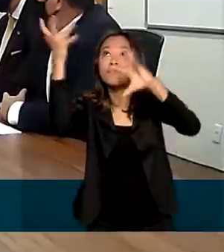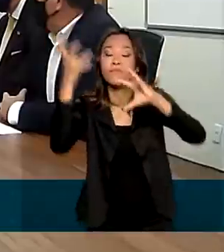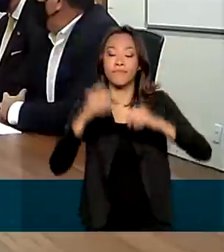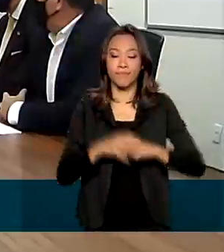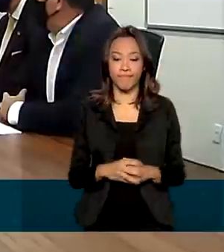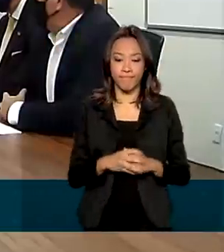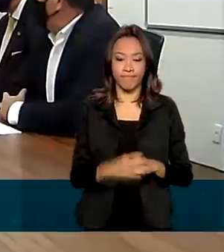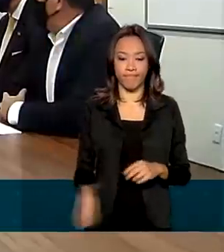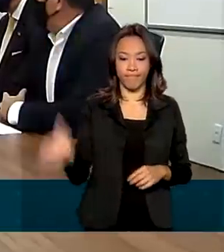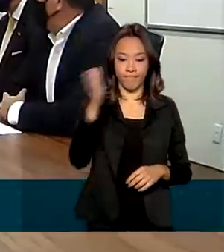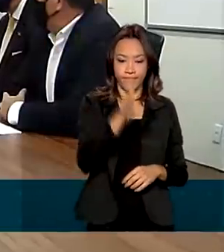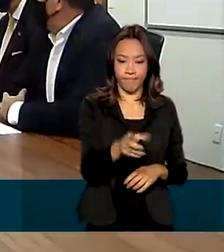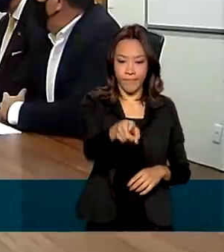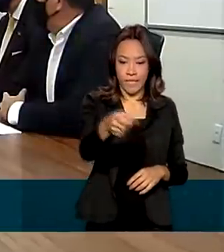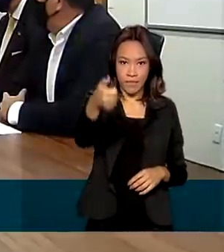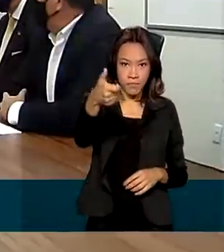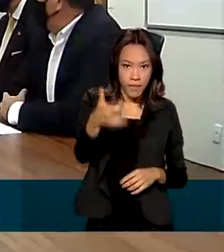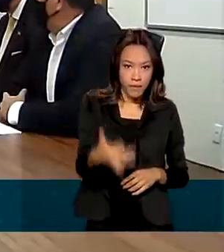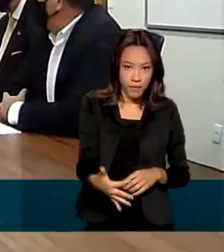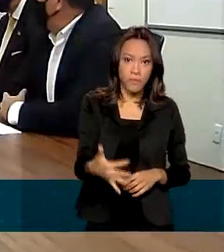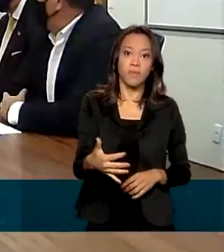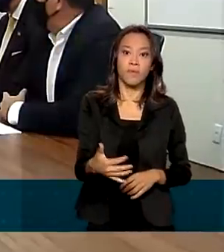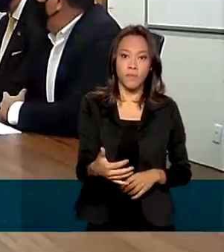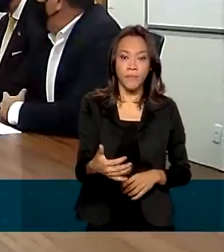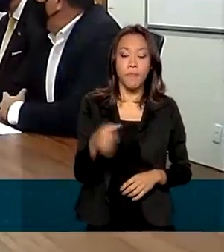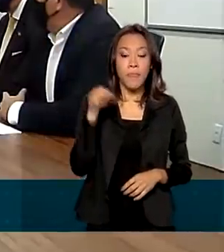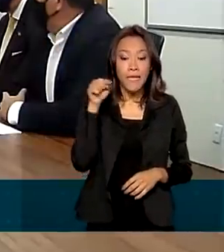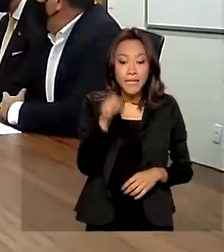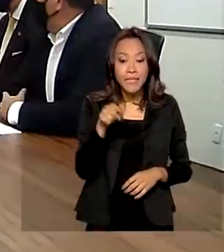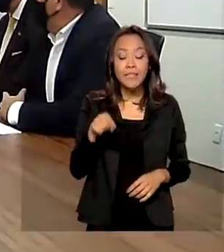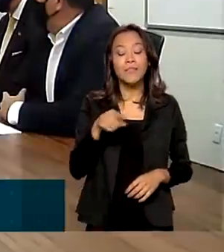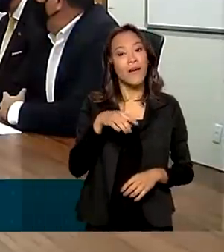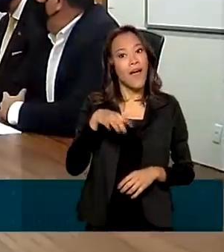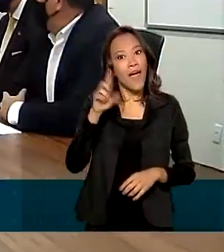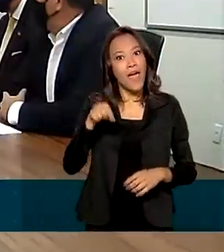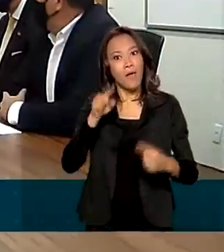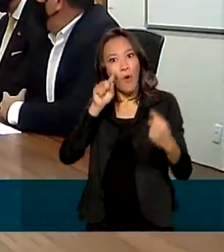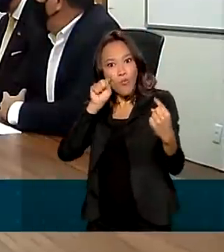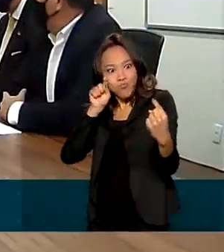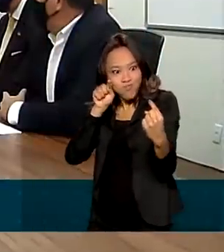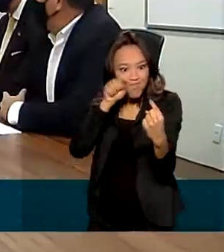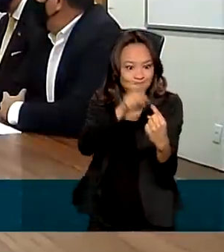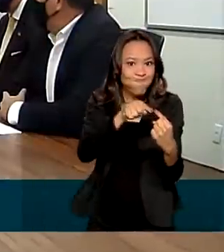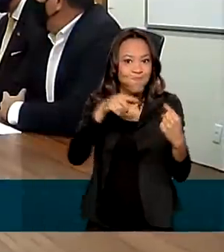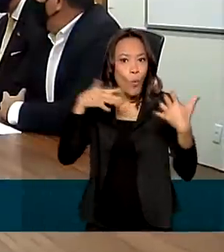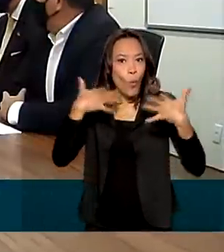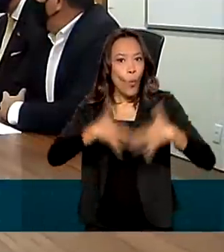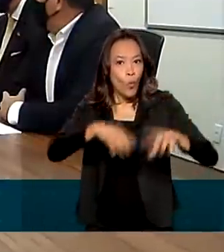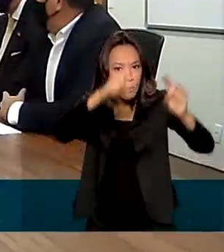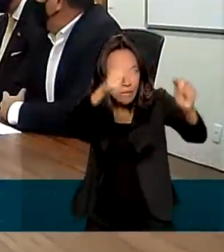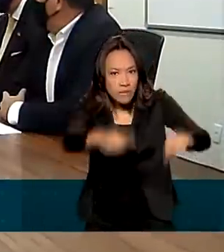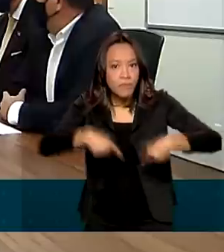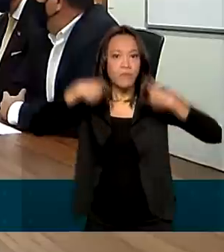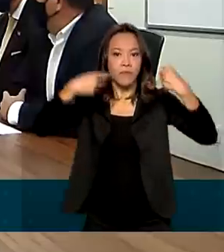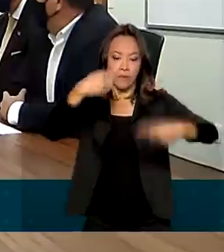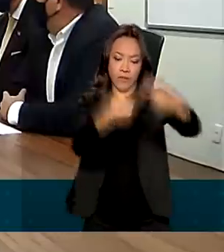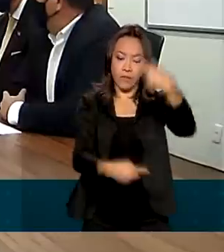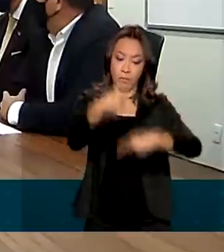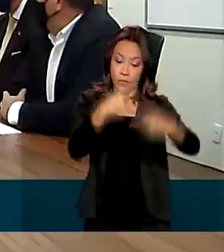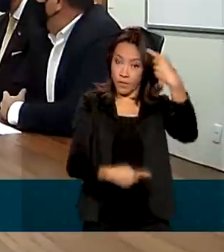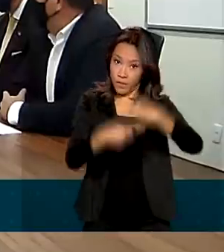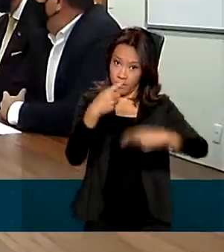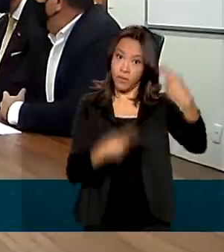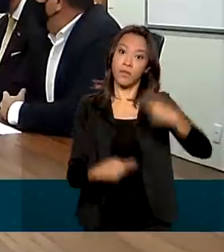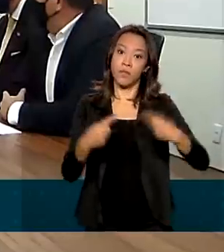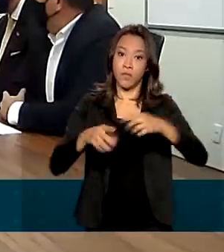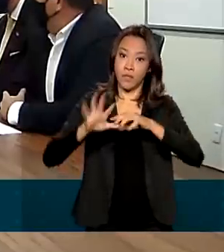Trata-se de uma das mais ambiciosas políticas públicas da agropecuária do mundo,